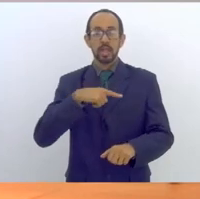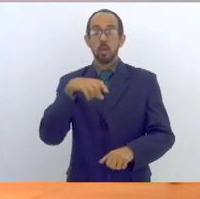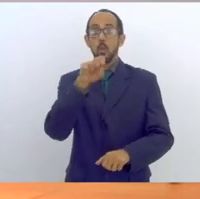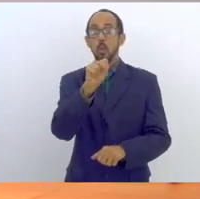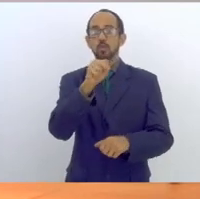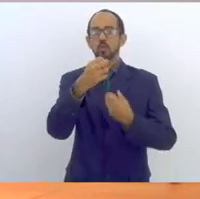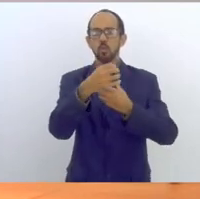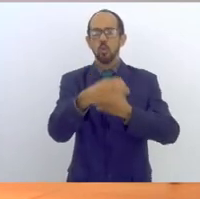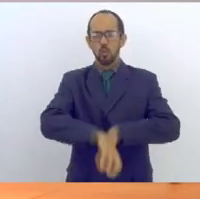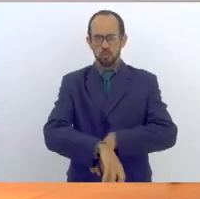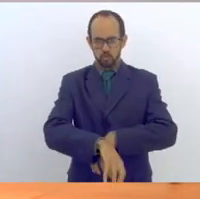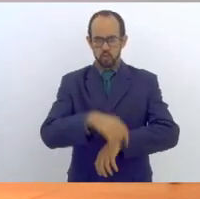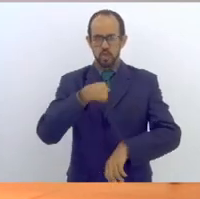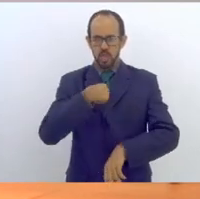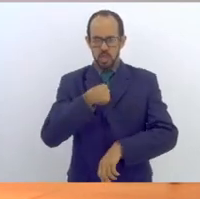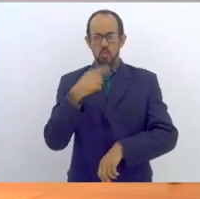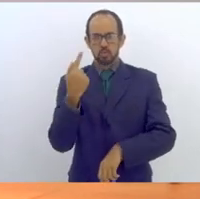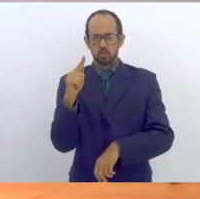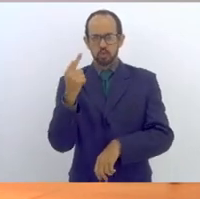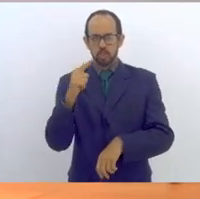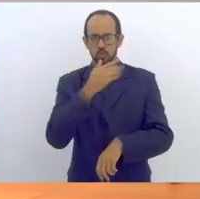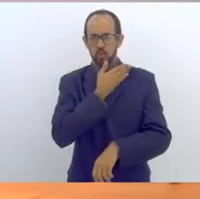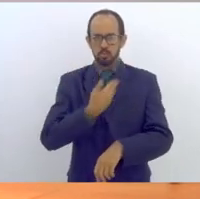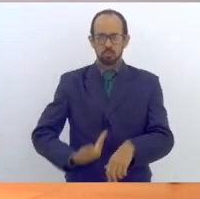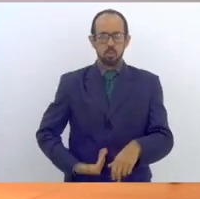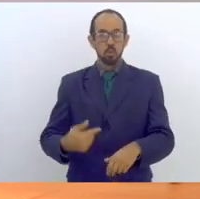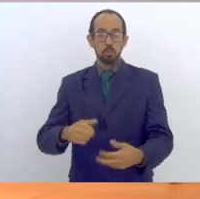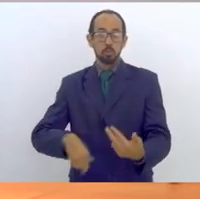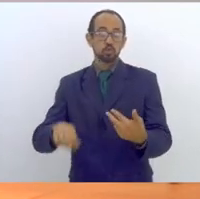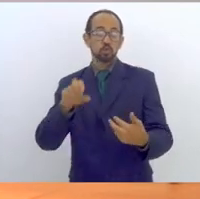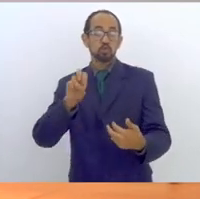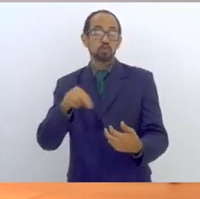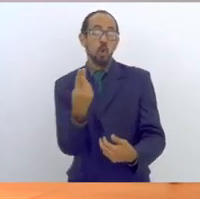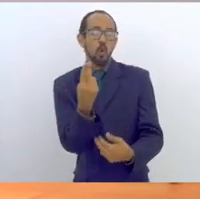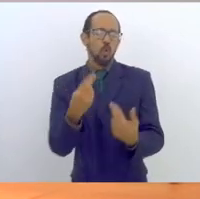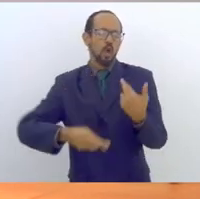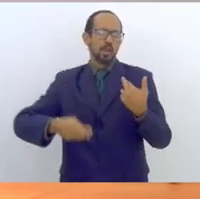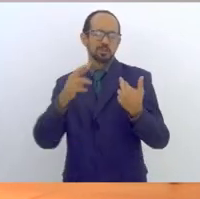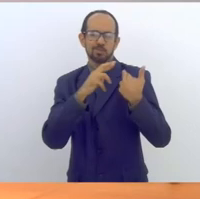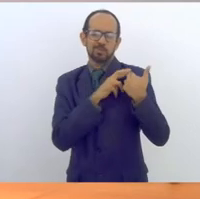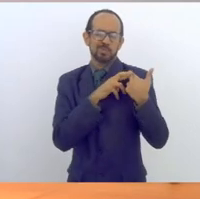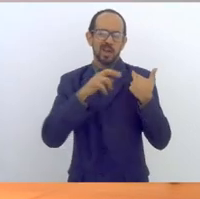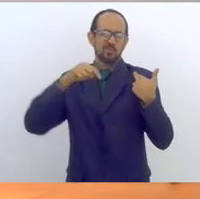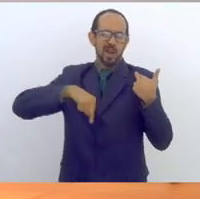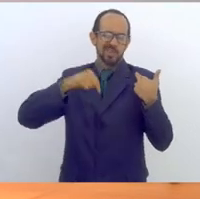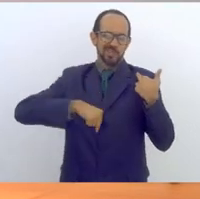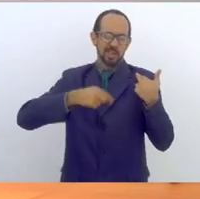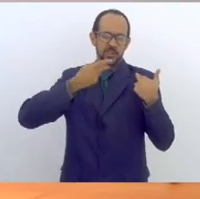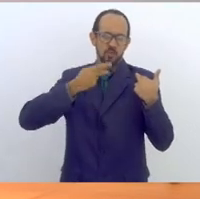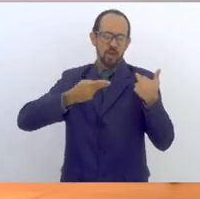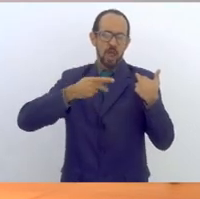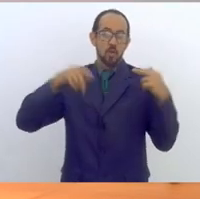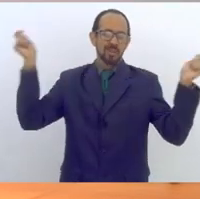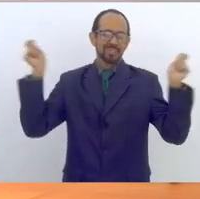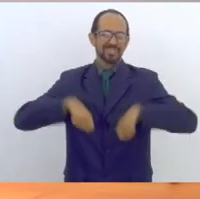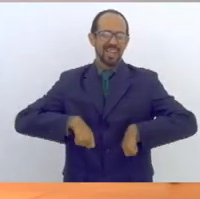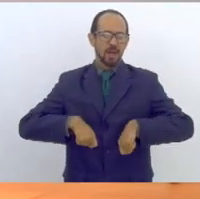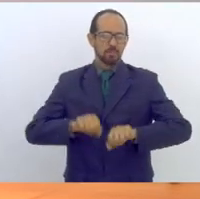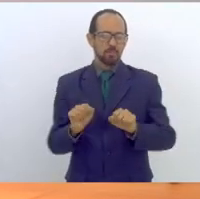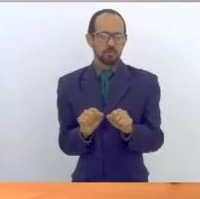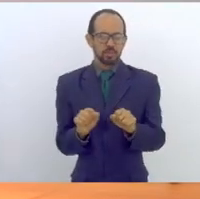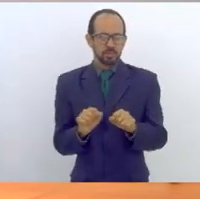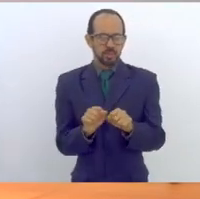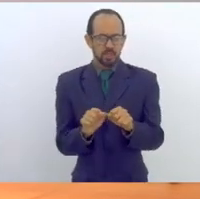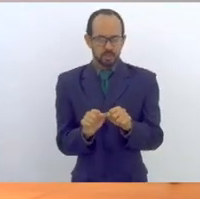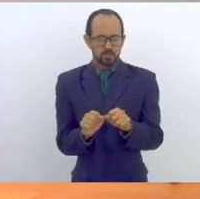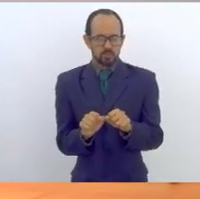eu como gestor público tenho a responsabilidade aqui de falar o que é possível falar né